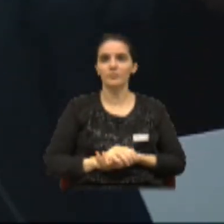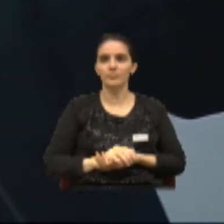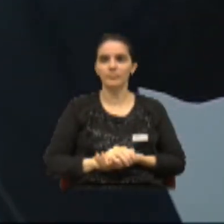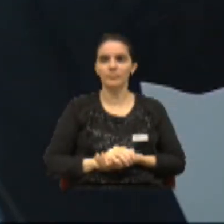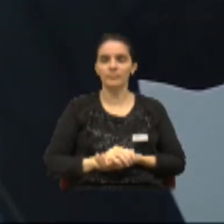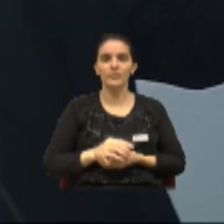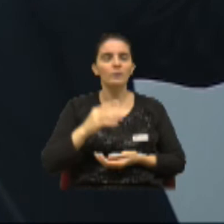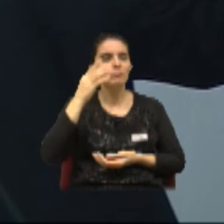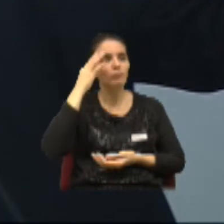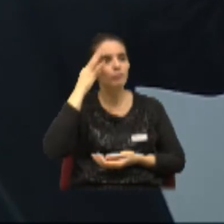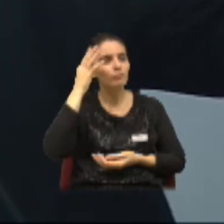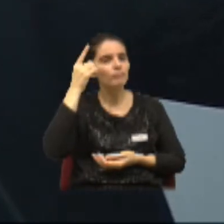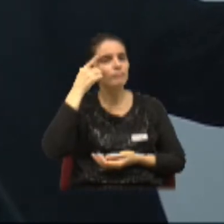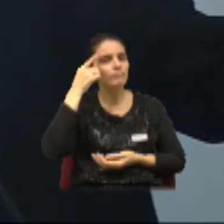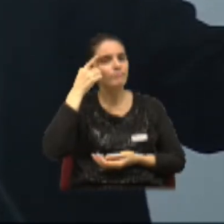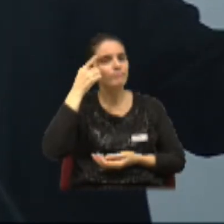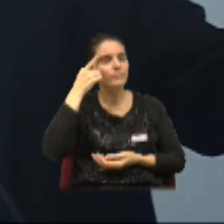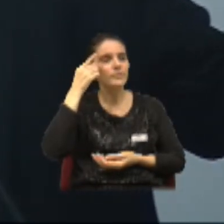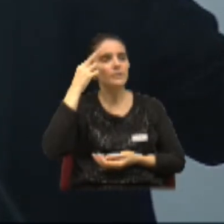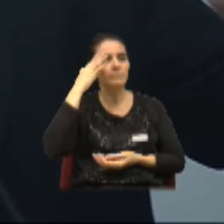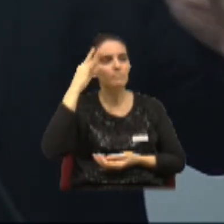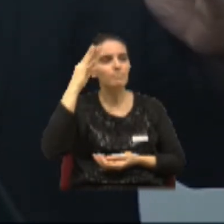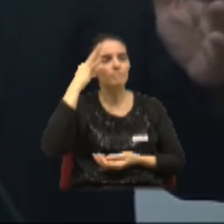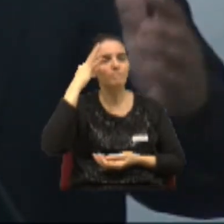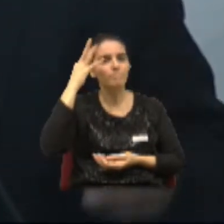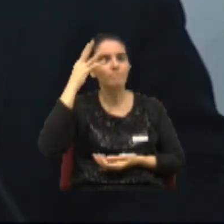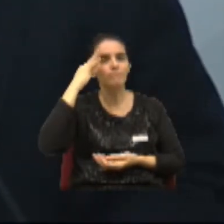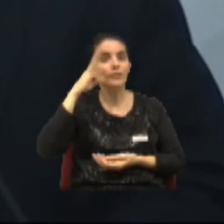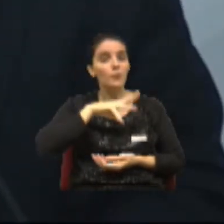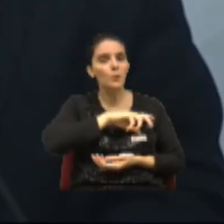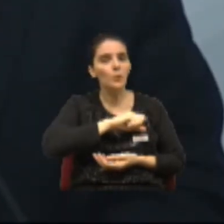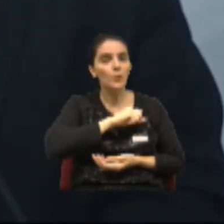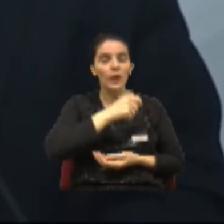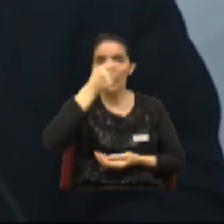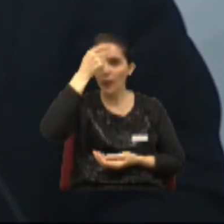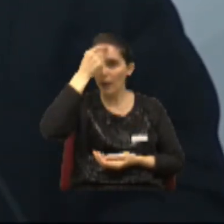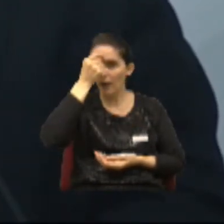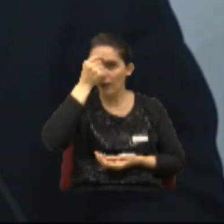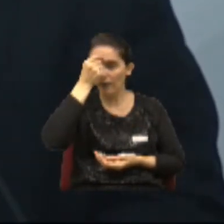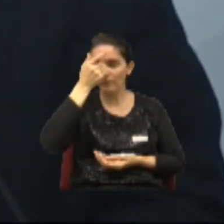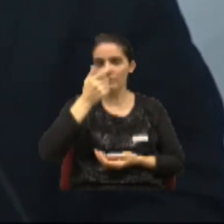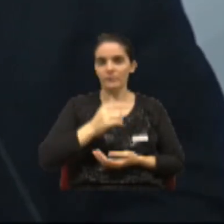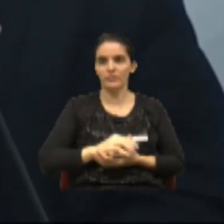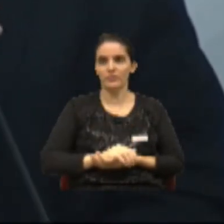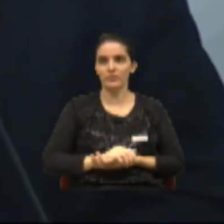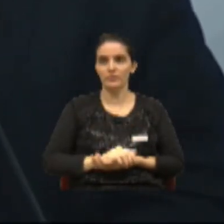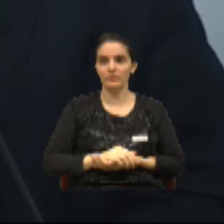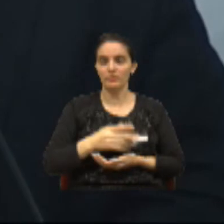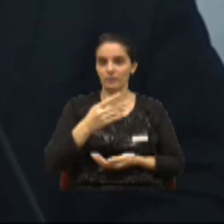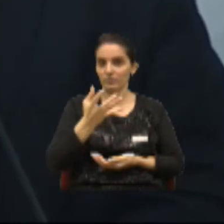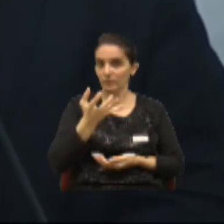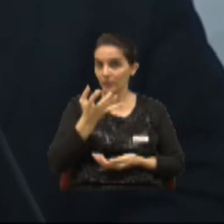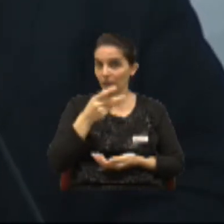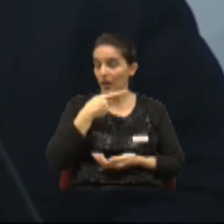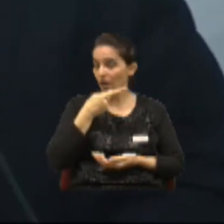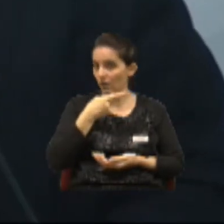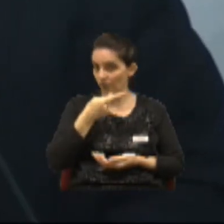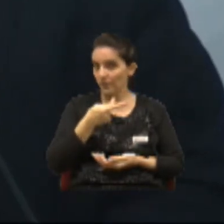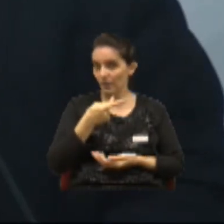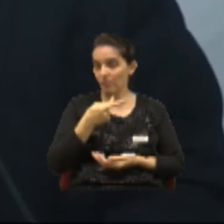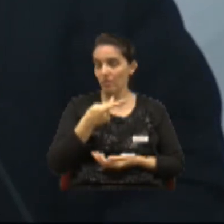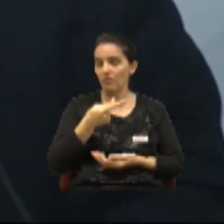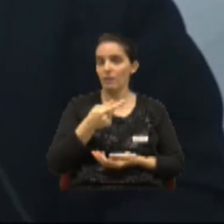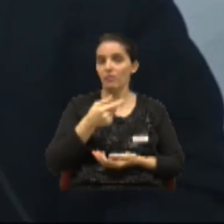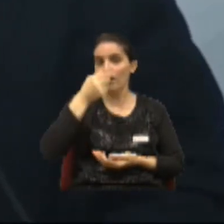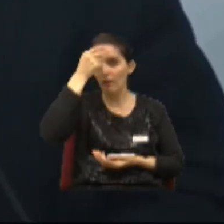cabeça pensante, aquele que gosta de pensar. E o doutor Rafael, e nisso eu quero ressaltar o doutor Rafael,